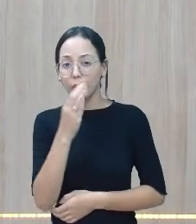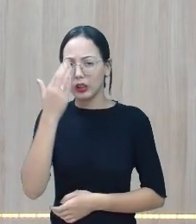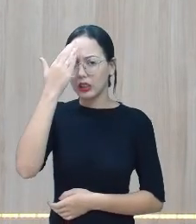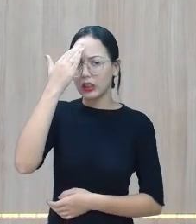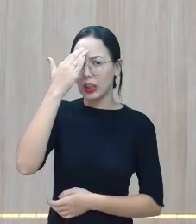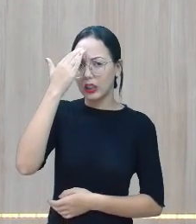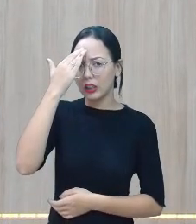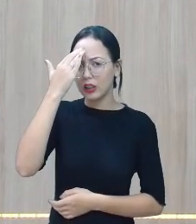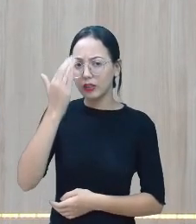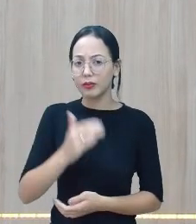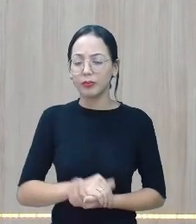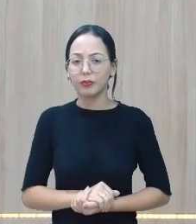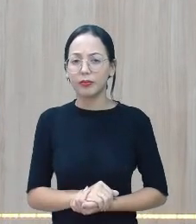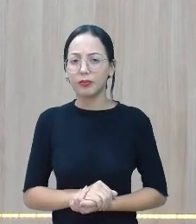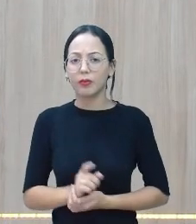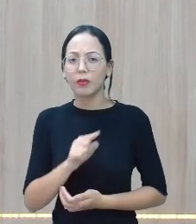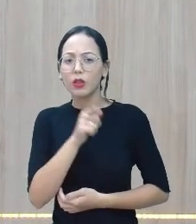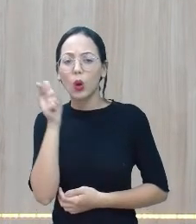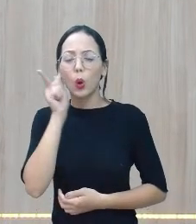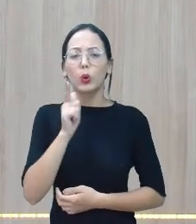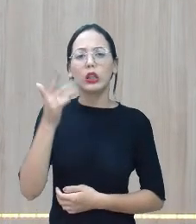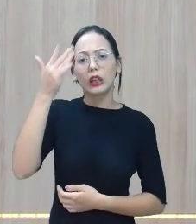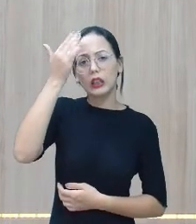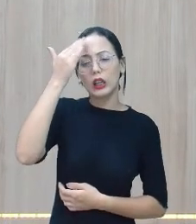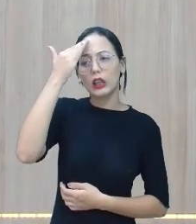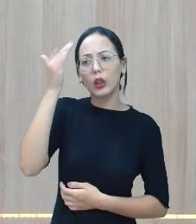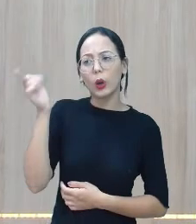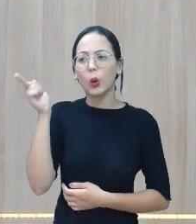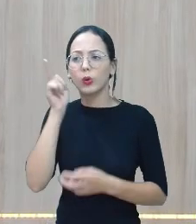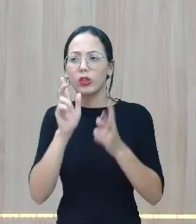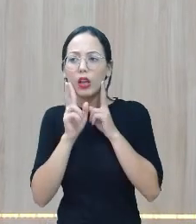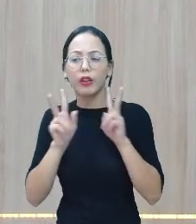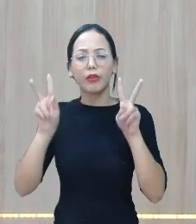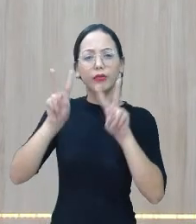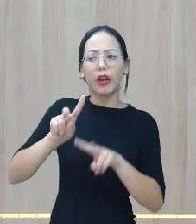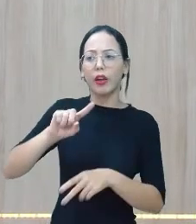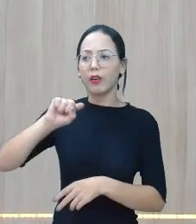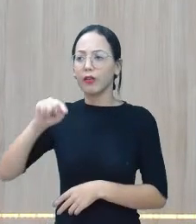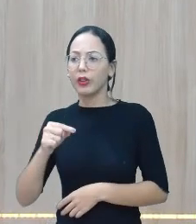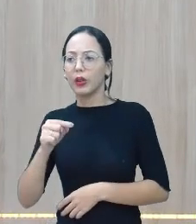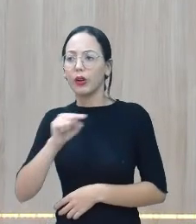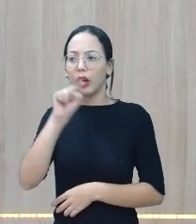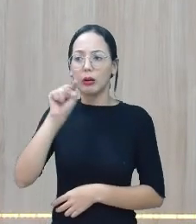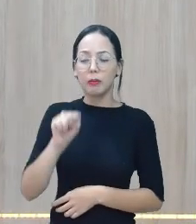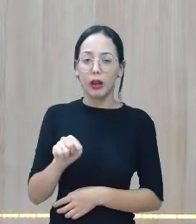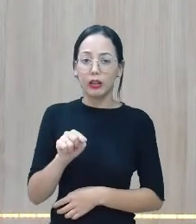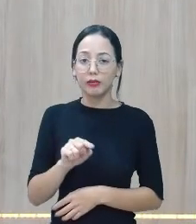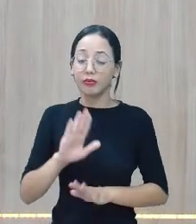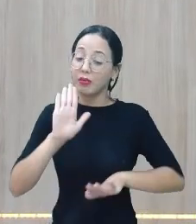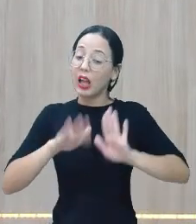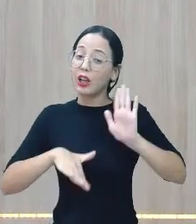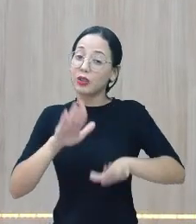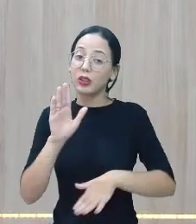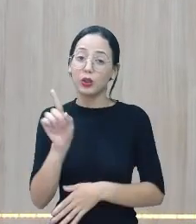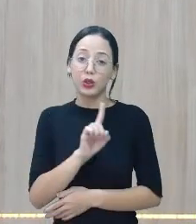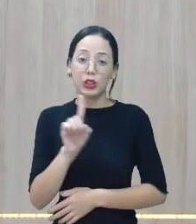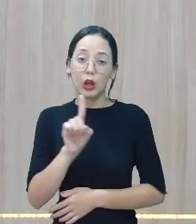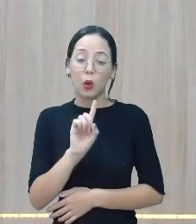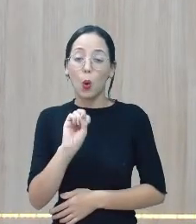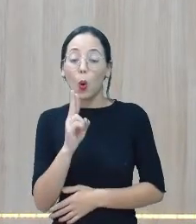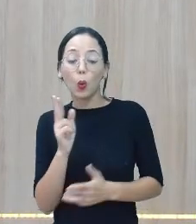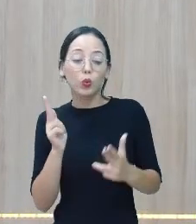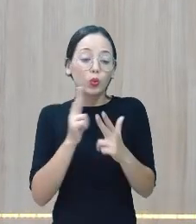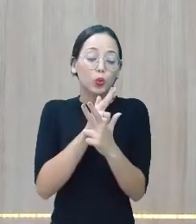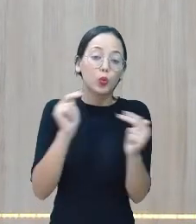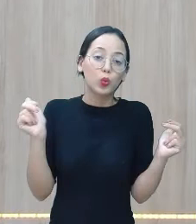compreensão. Você consegue ver a pontuação? Nem sempre. Ou